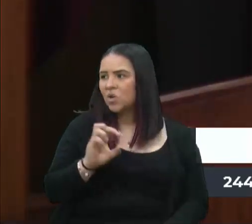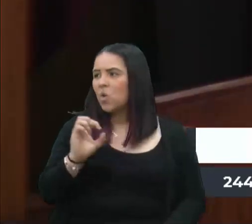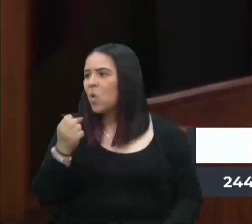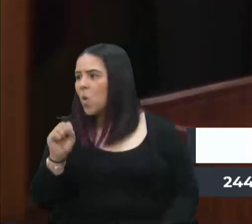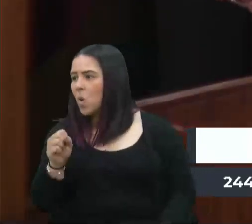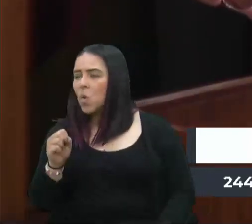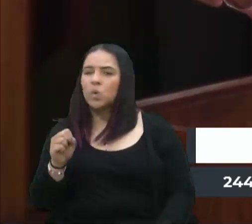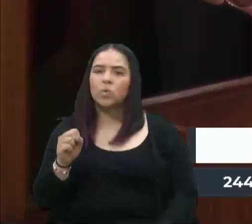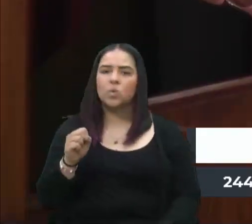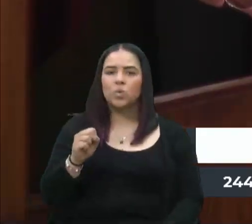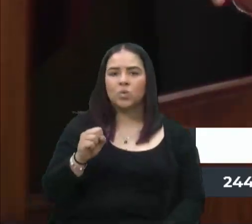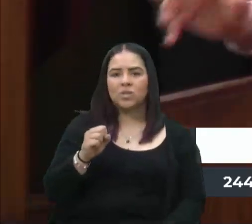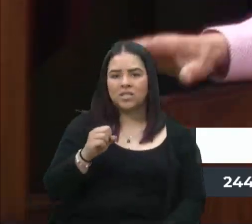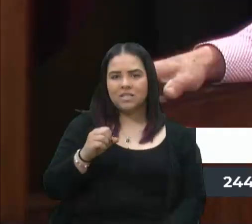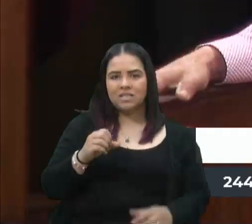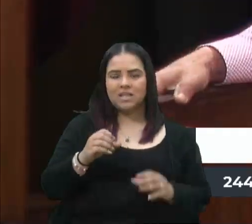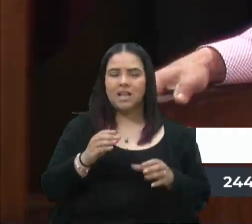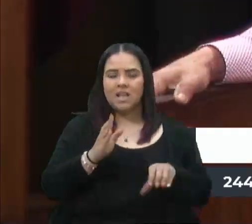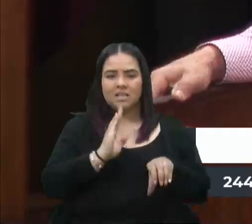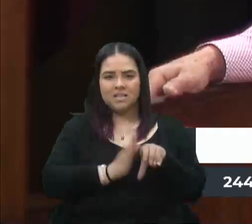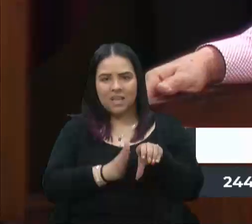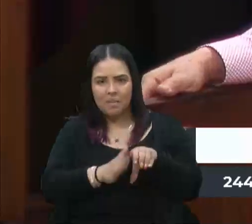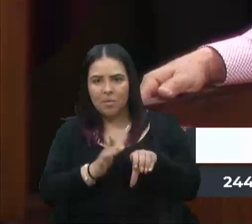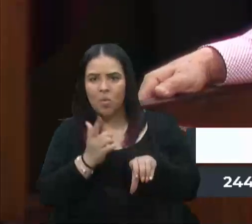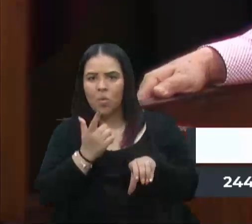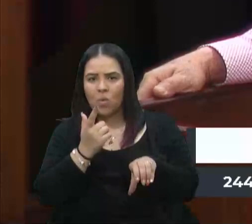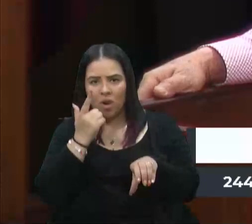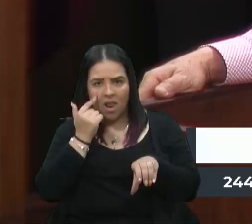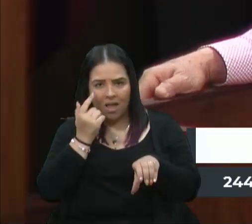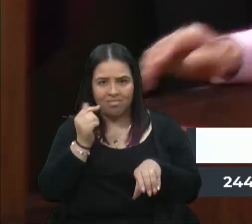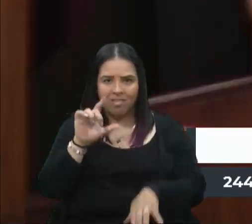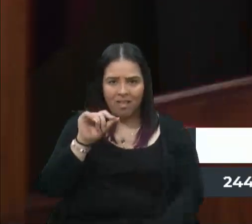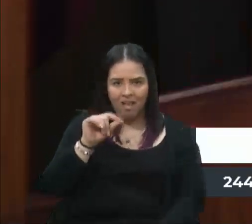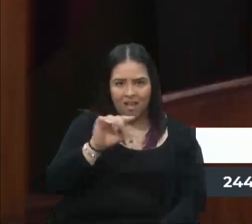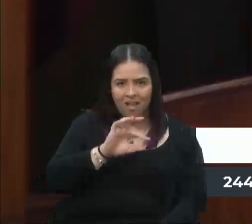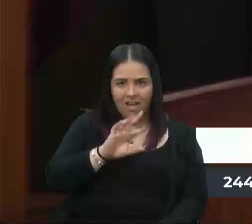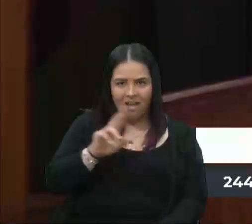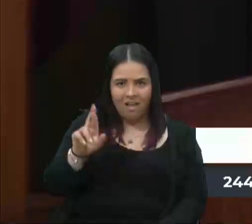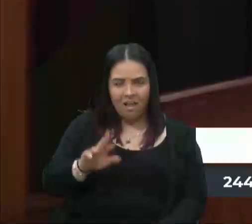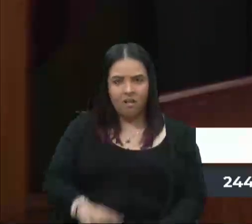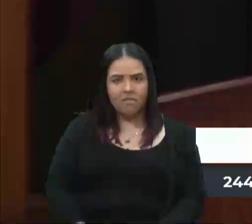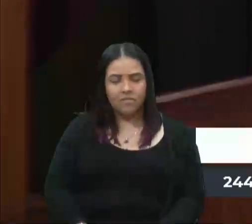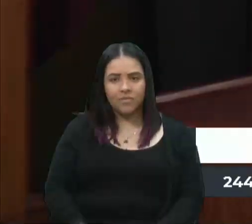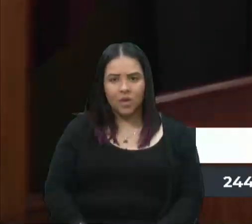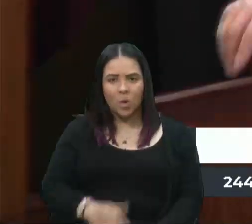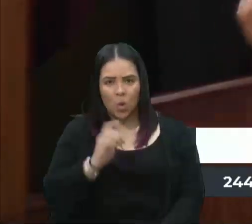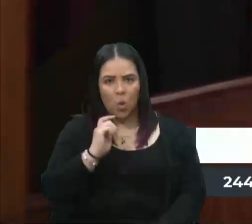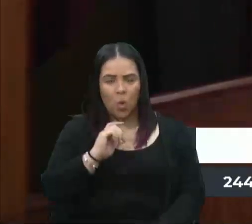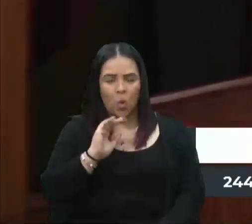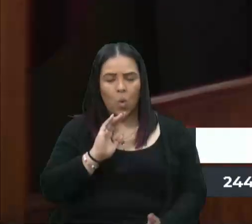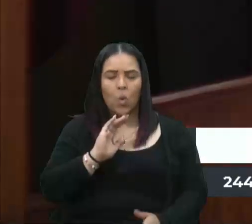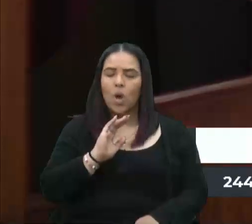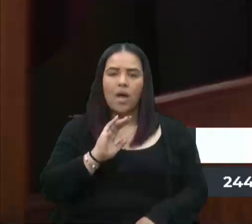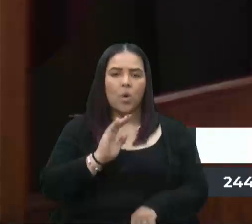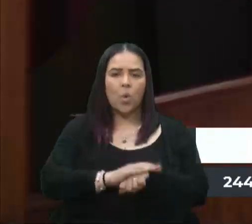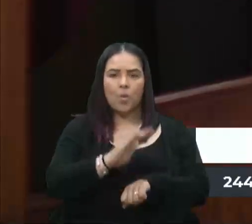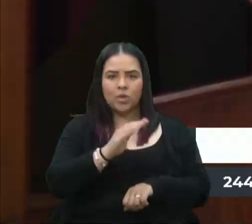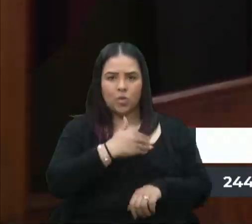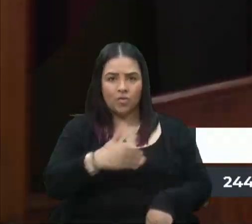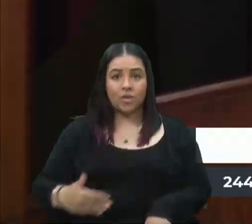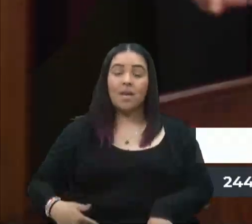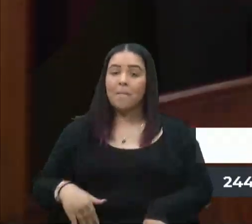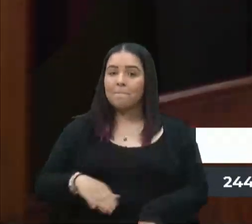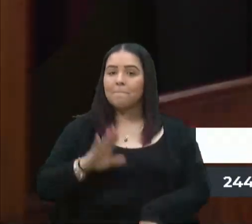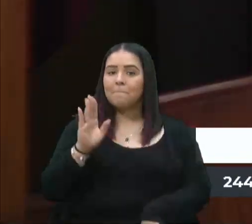cebola 10. E aí vai dizer que é culpa do governo. É culpa das más políticas que inviabiliza